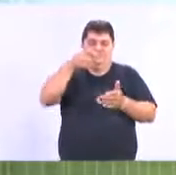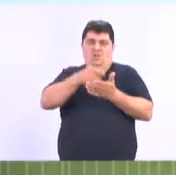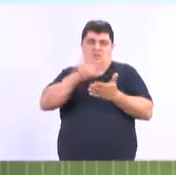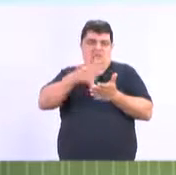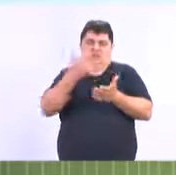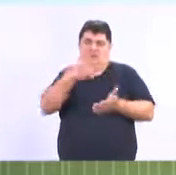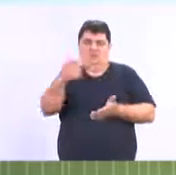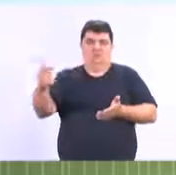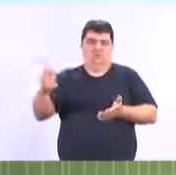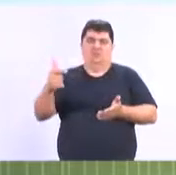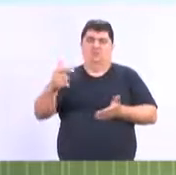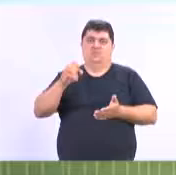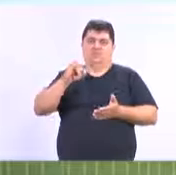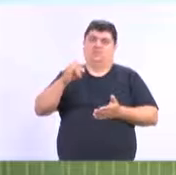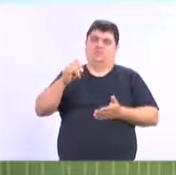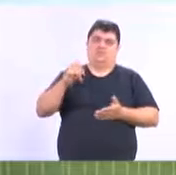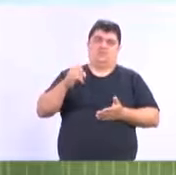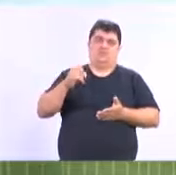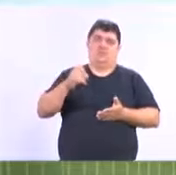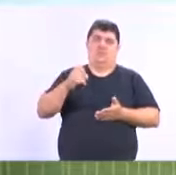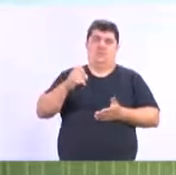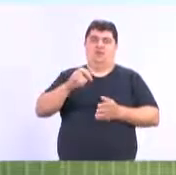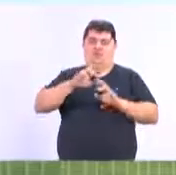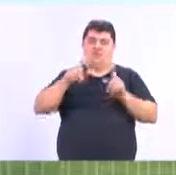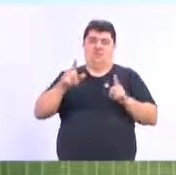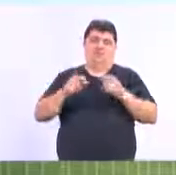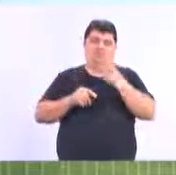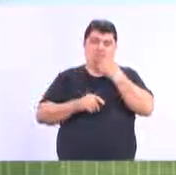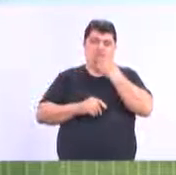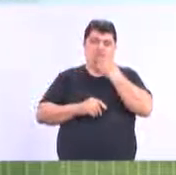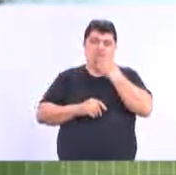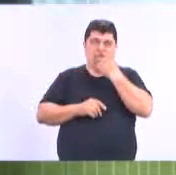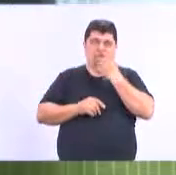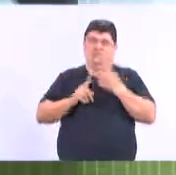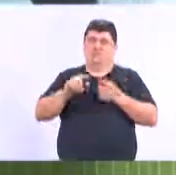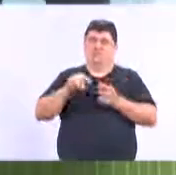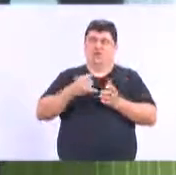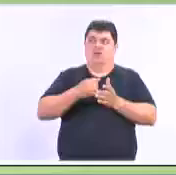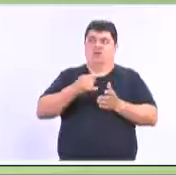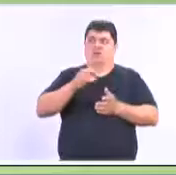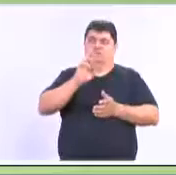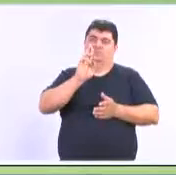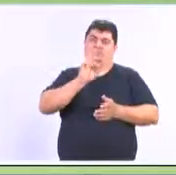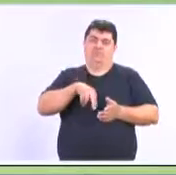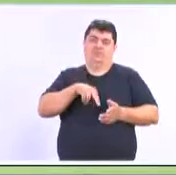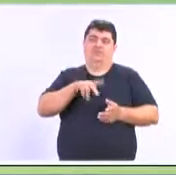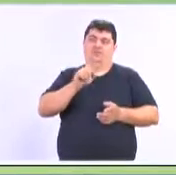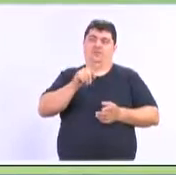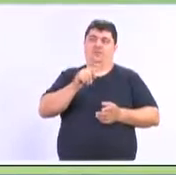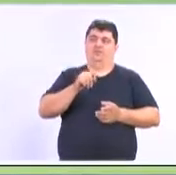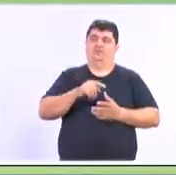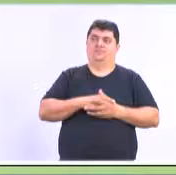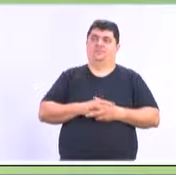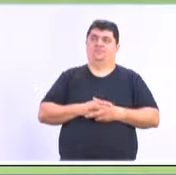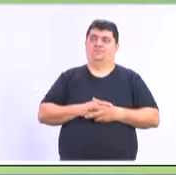não recebesse, que você recebe juros também, seu resultado seria esse. Então é esse resultado aqui que a gente está falando, ó. Resultado